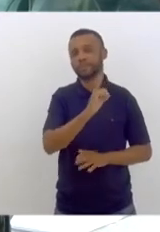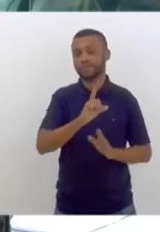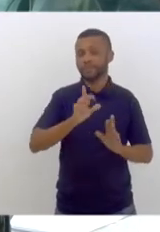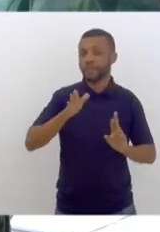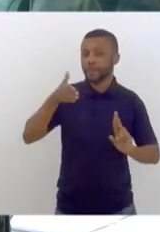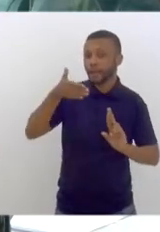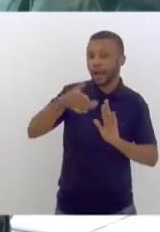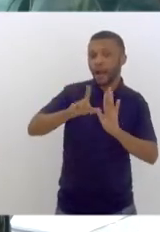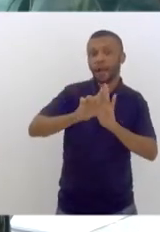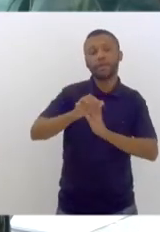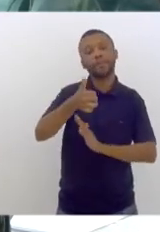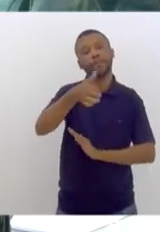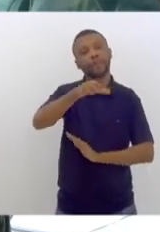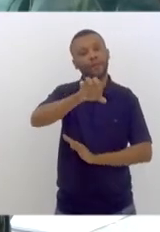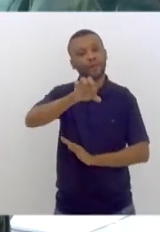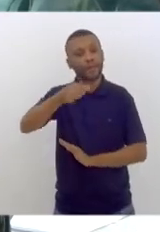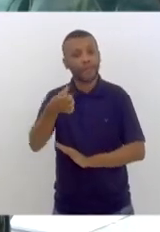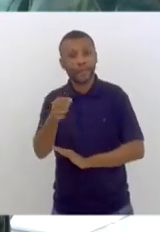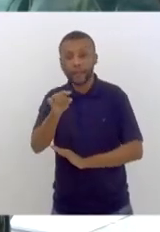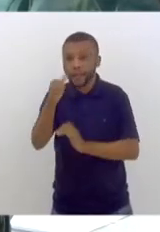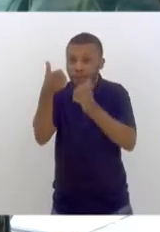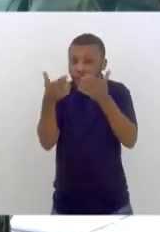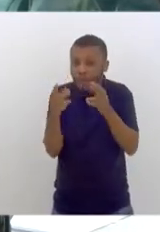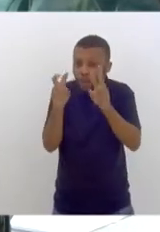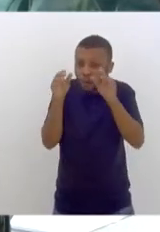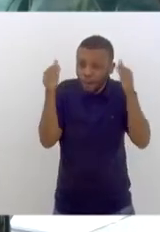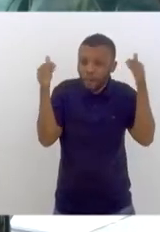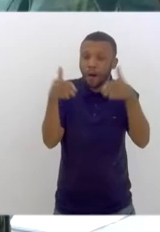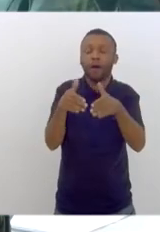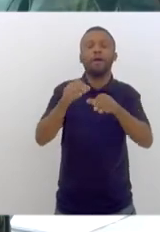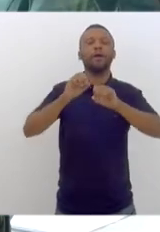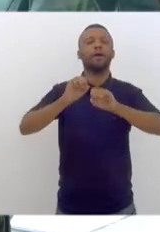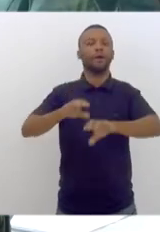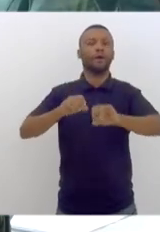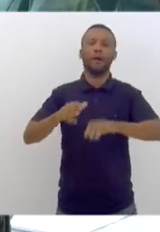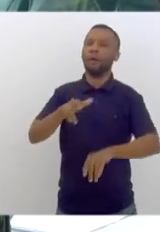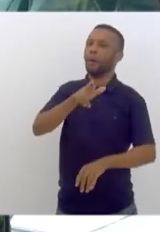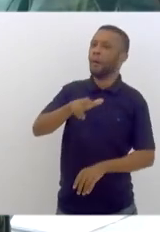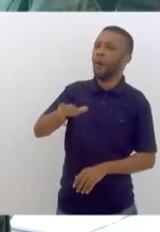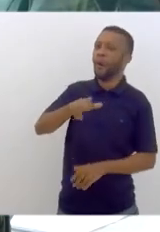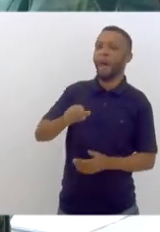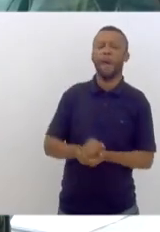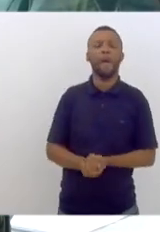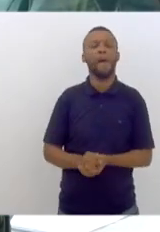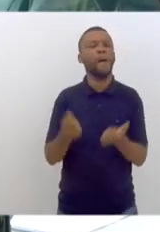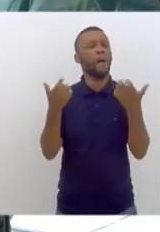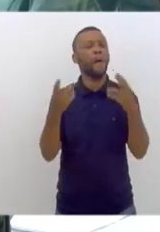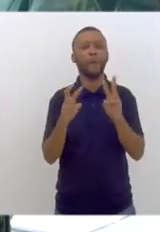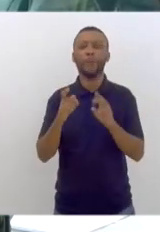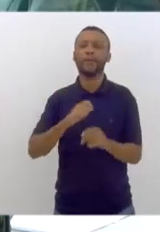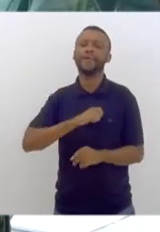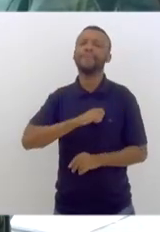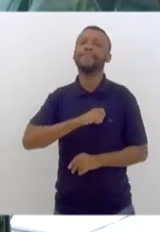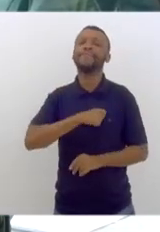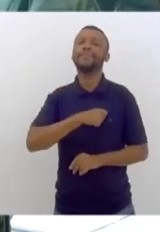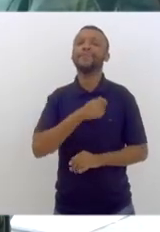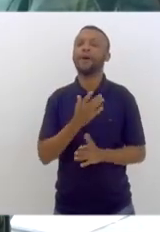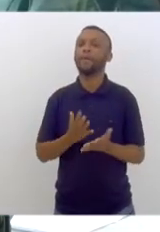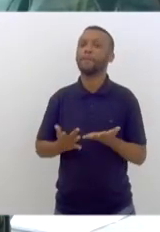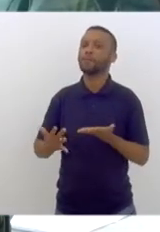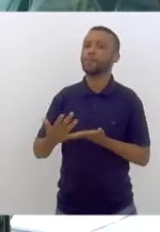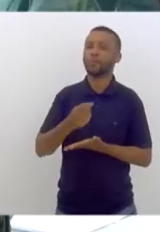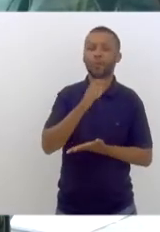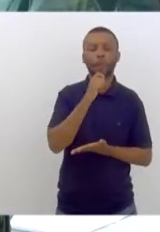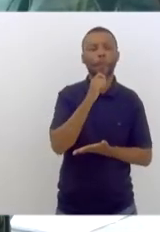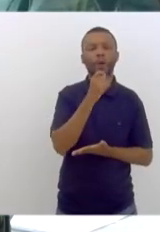96, não diz respeito à educação, diz respeito à questão fiscal. E nenhum